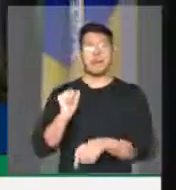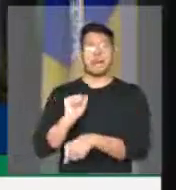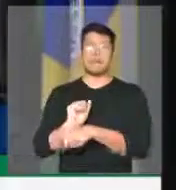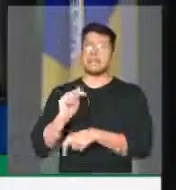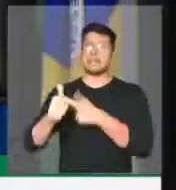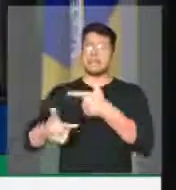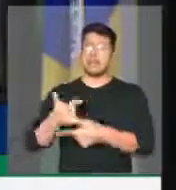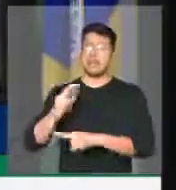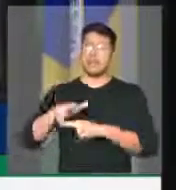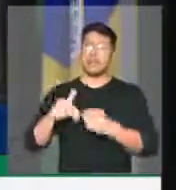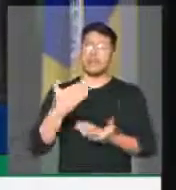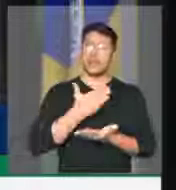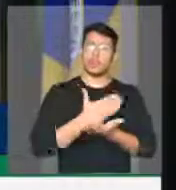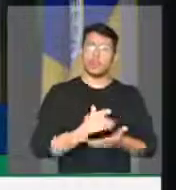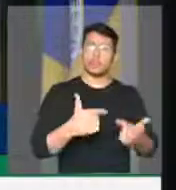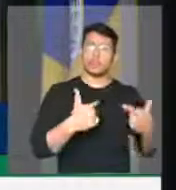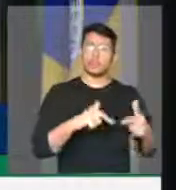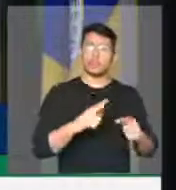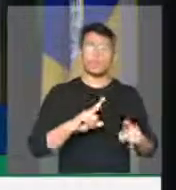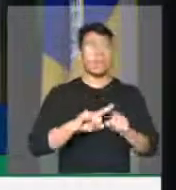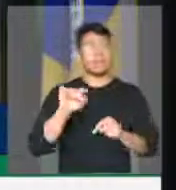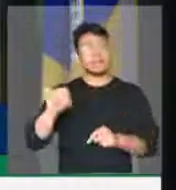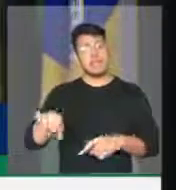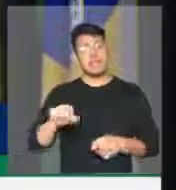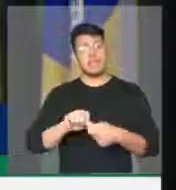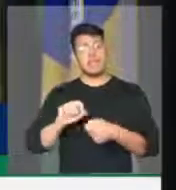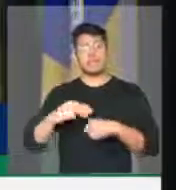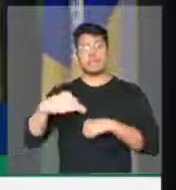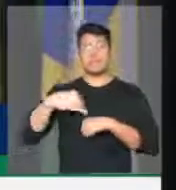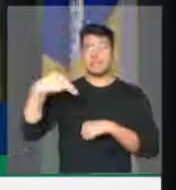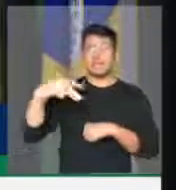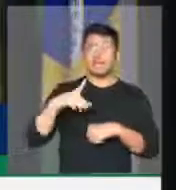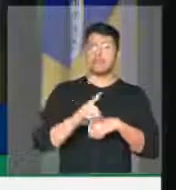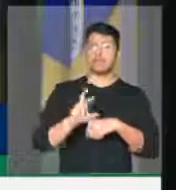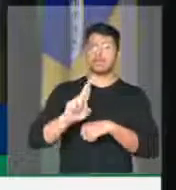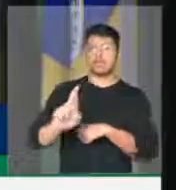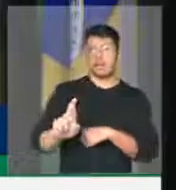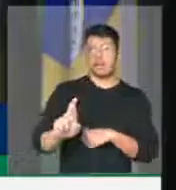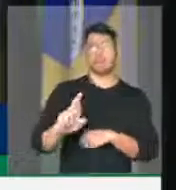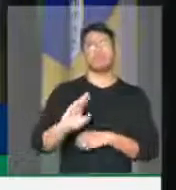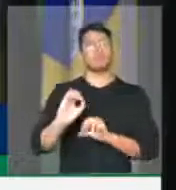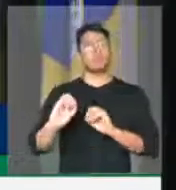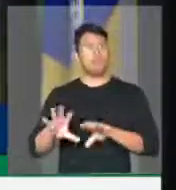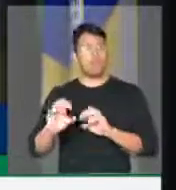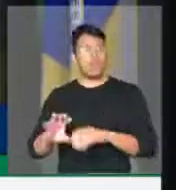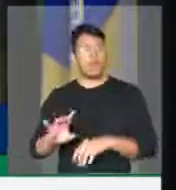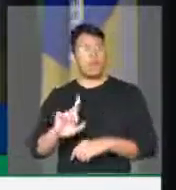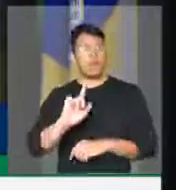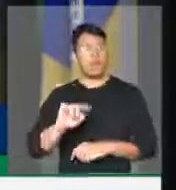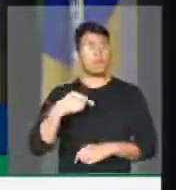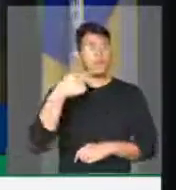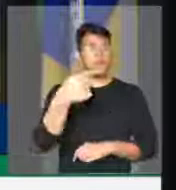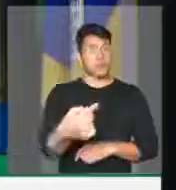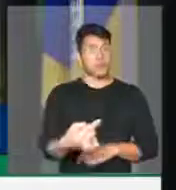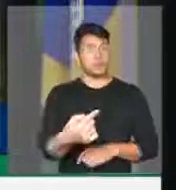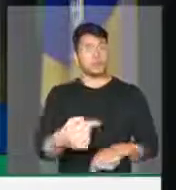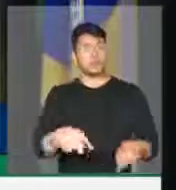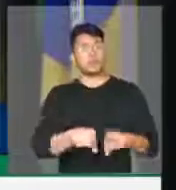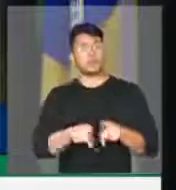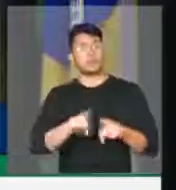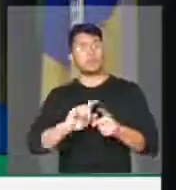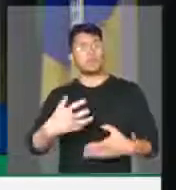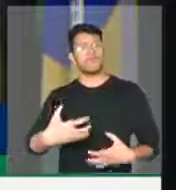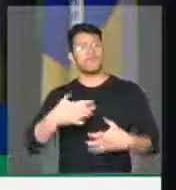do mandato, mestrado, doutorado, chegou a ser professora e depois, tão apaixonada pela sua